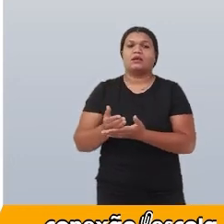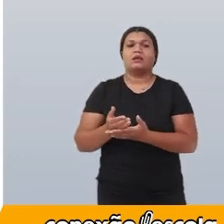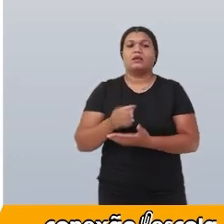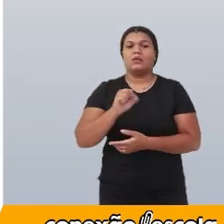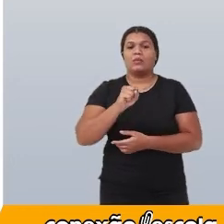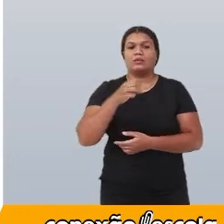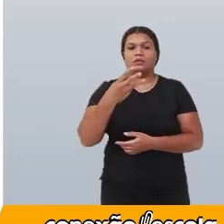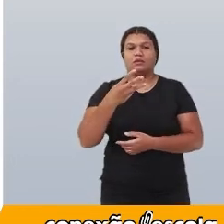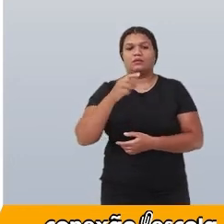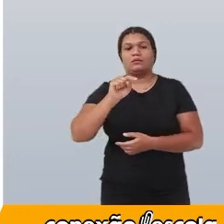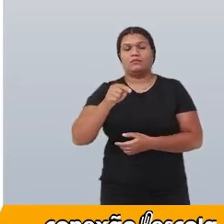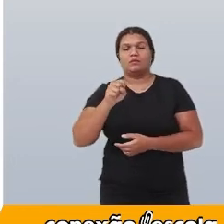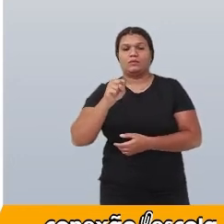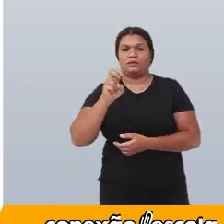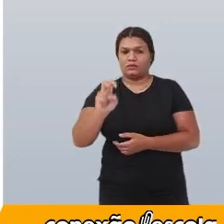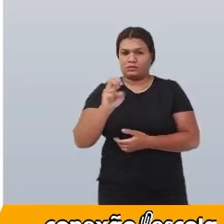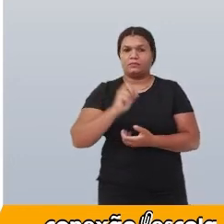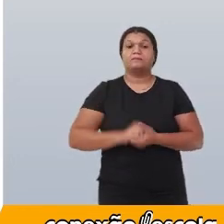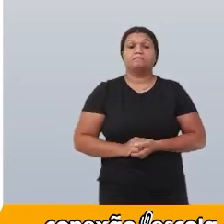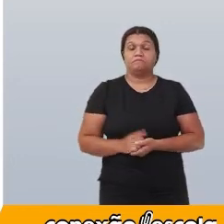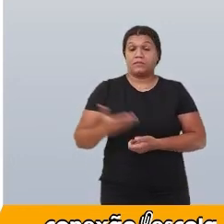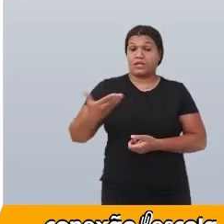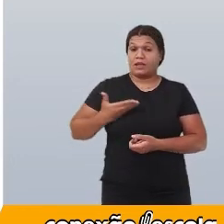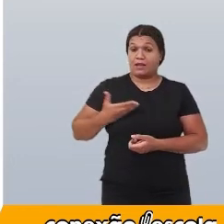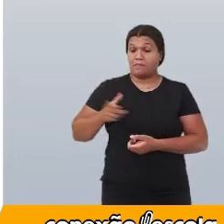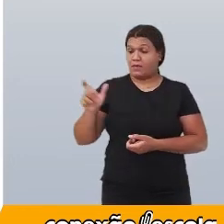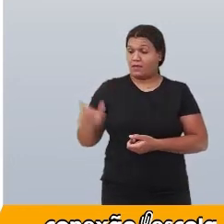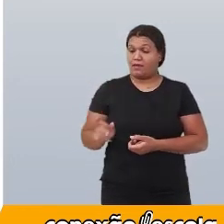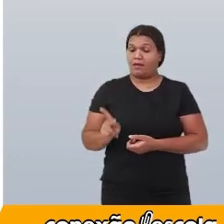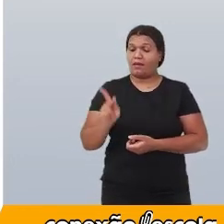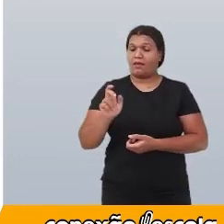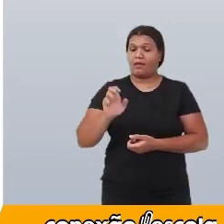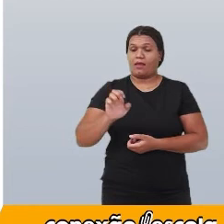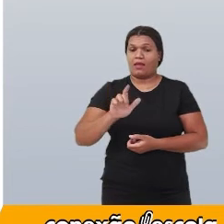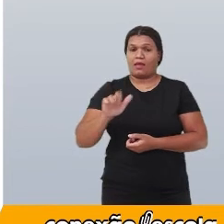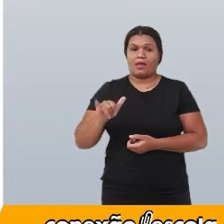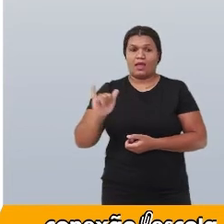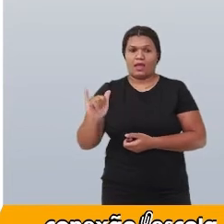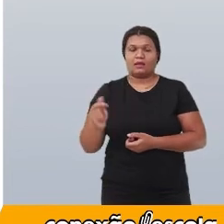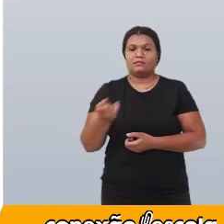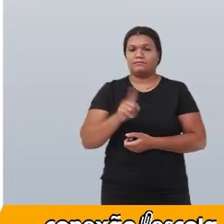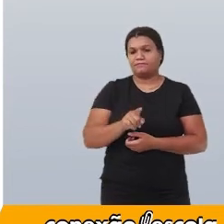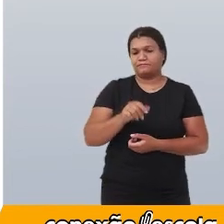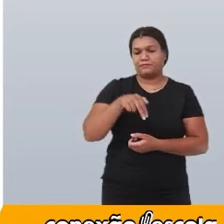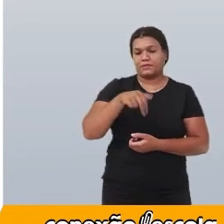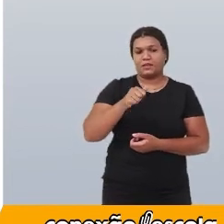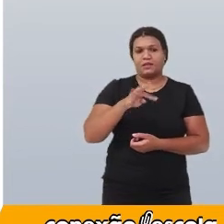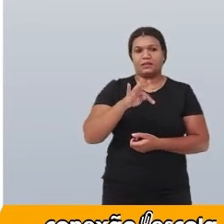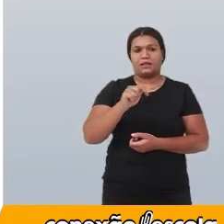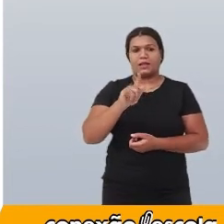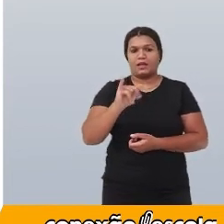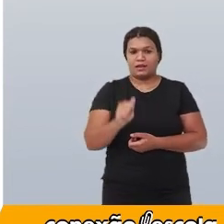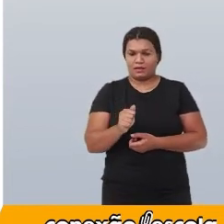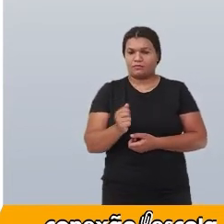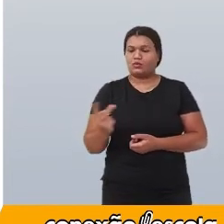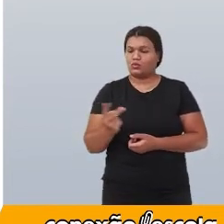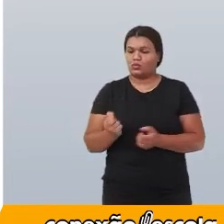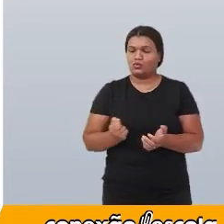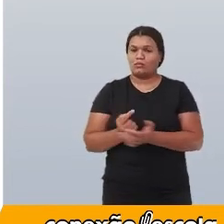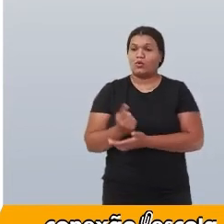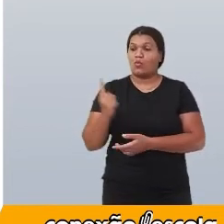83,85. As amigas Kelly e Natália compraram nessa loja, à vista e a